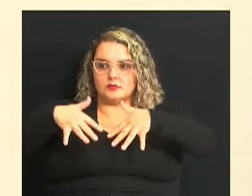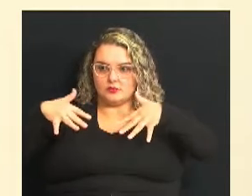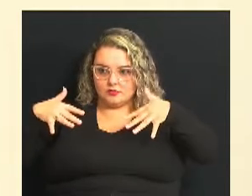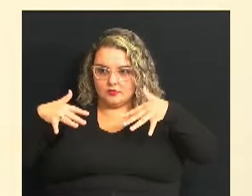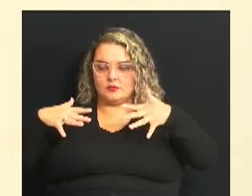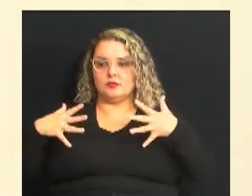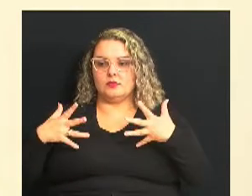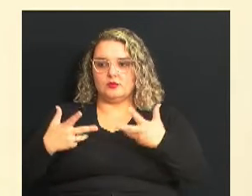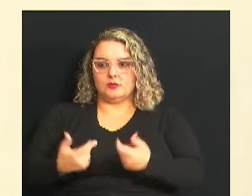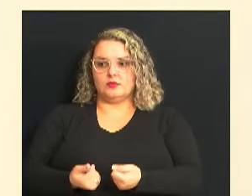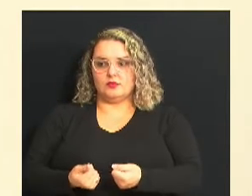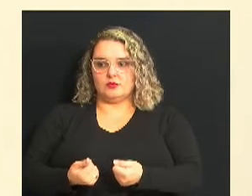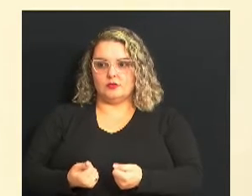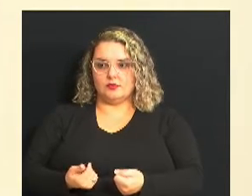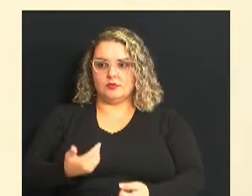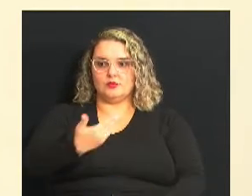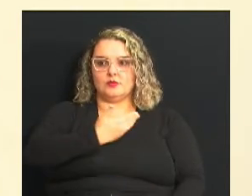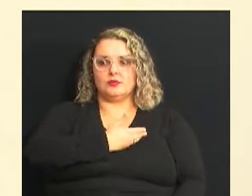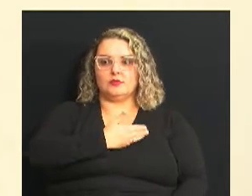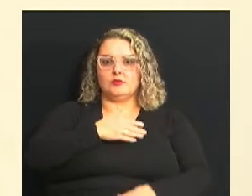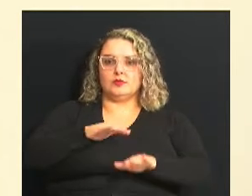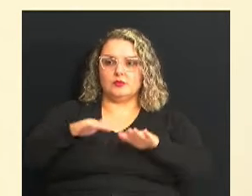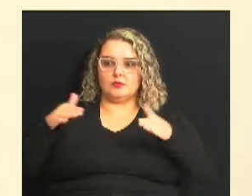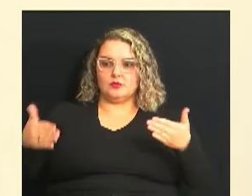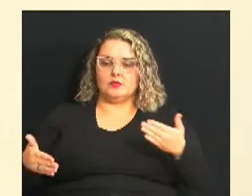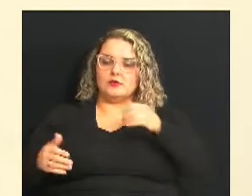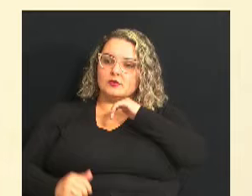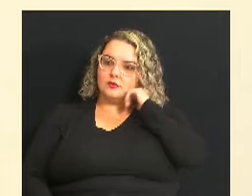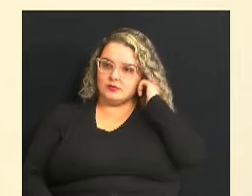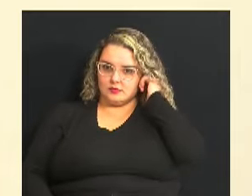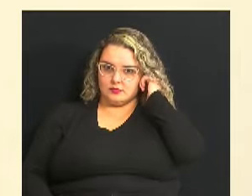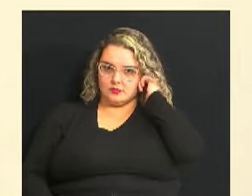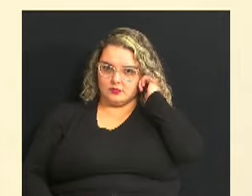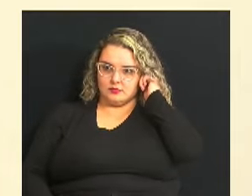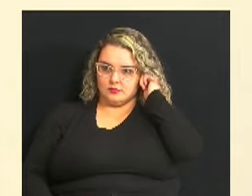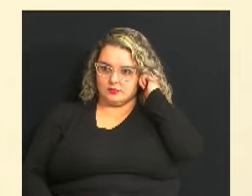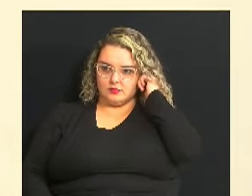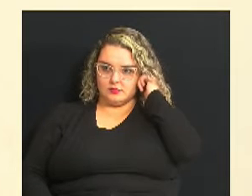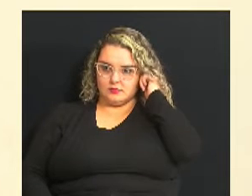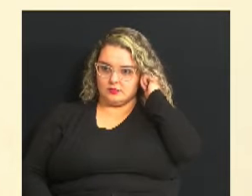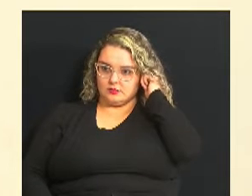todos os colegas aqui da mesa. Hoje é a nossa